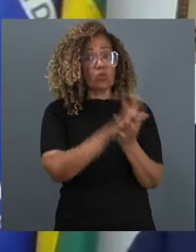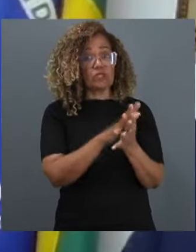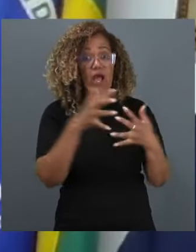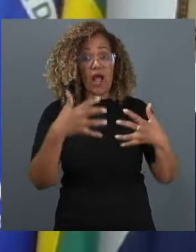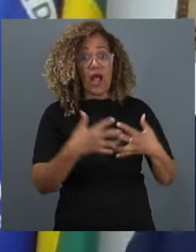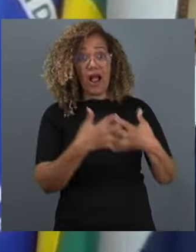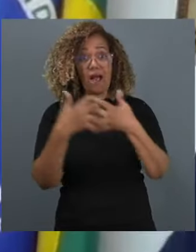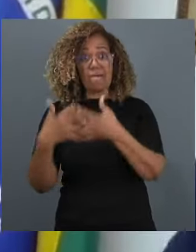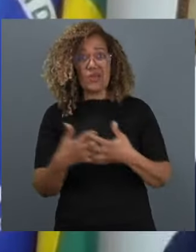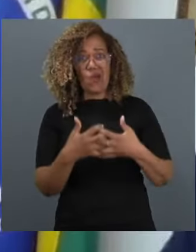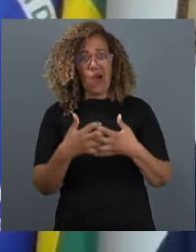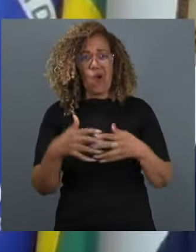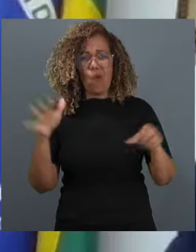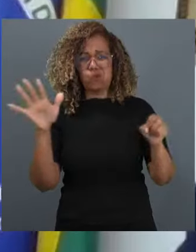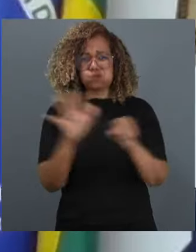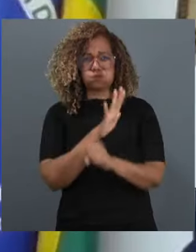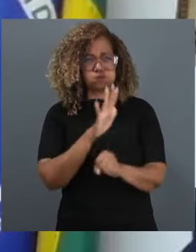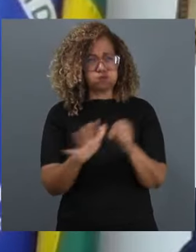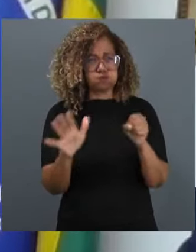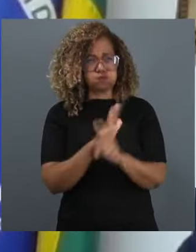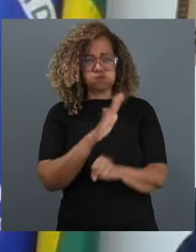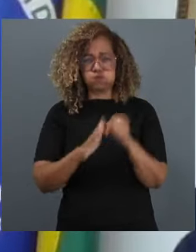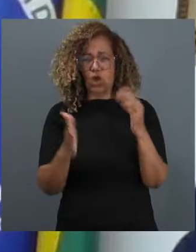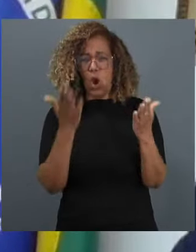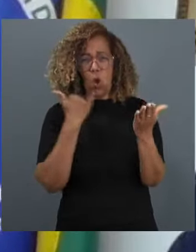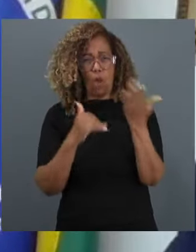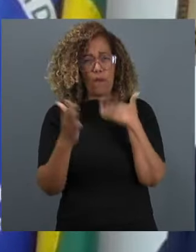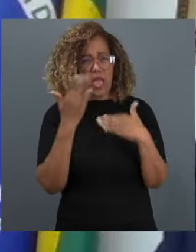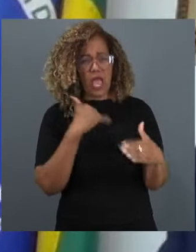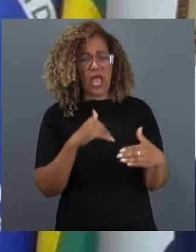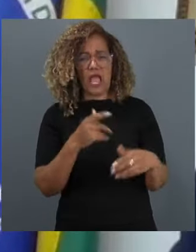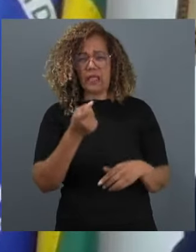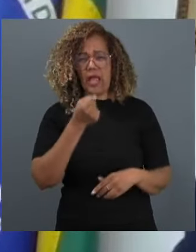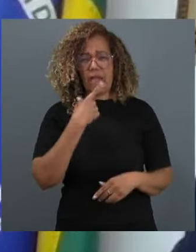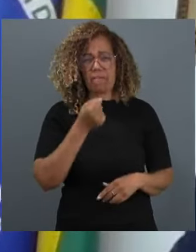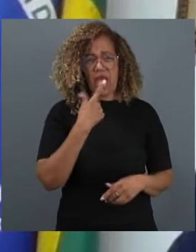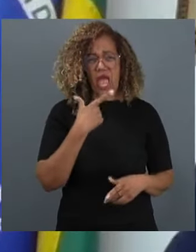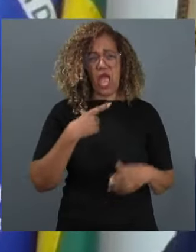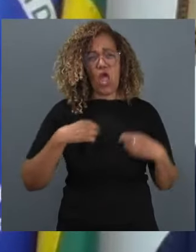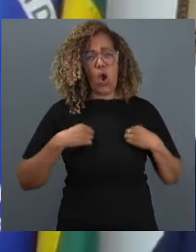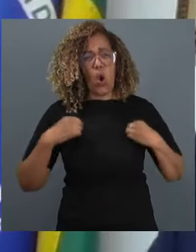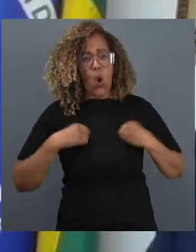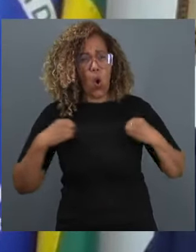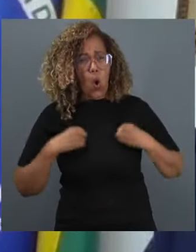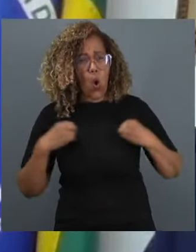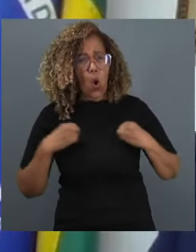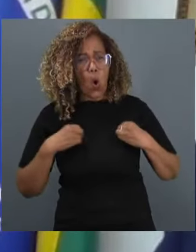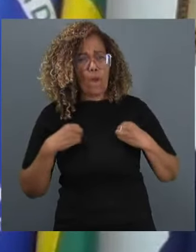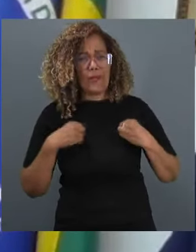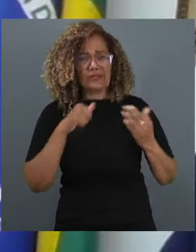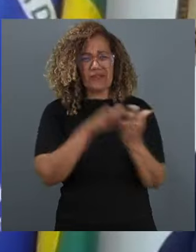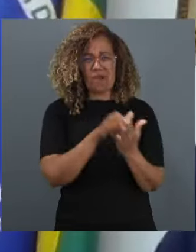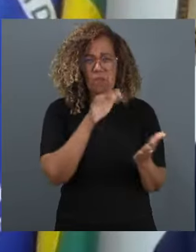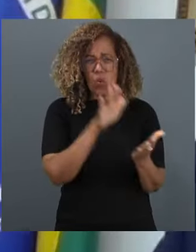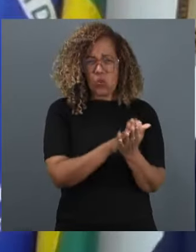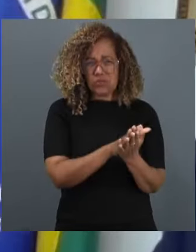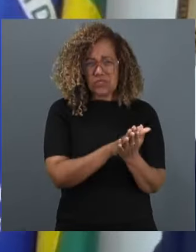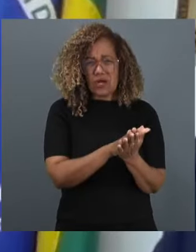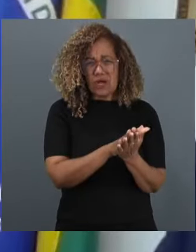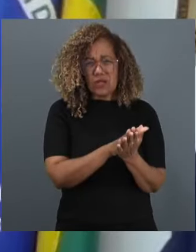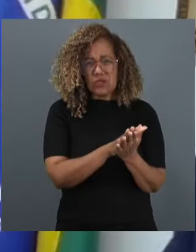de mantimentos, de remédios, de roupas, e estava multando